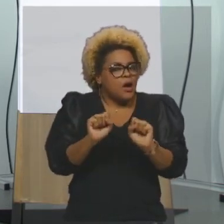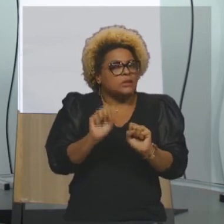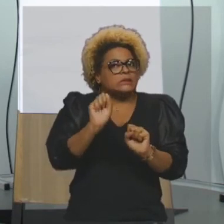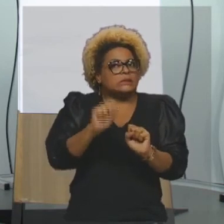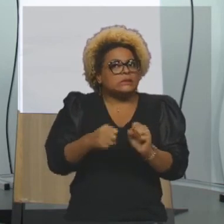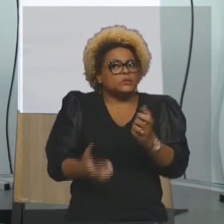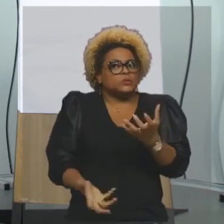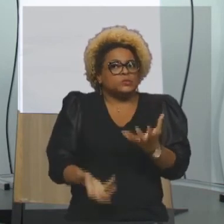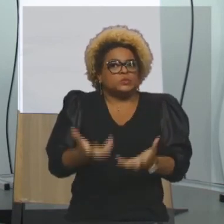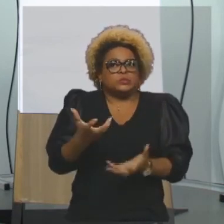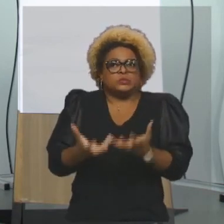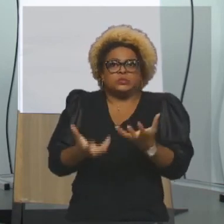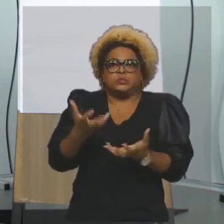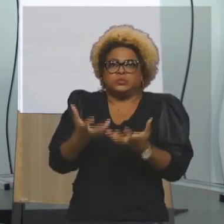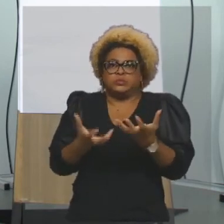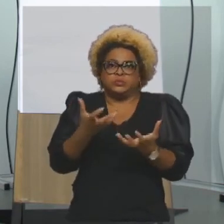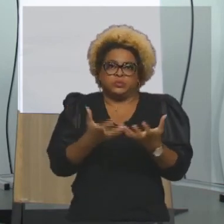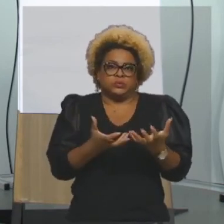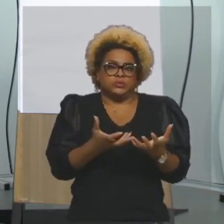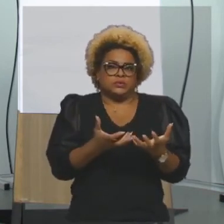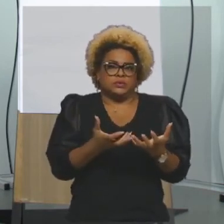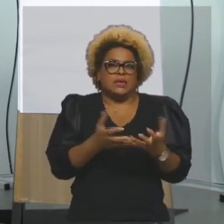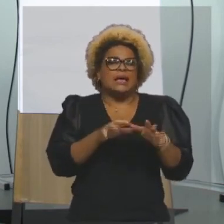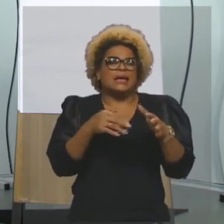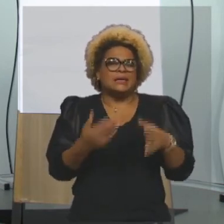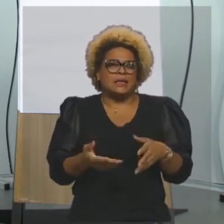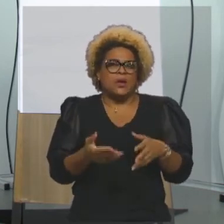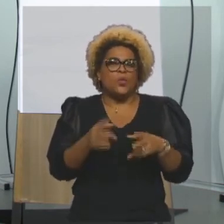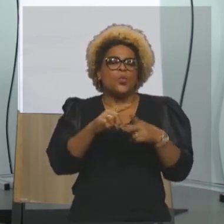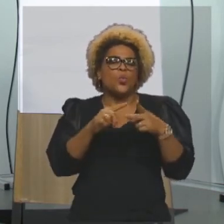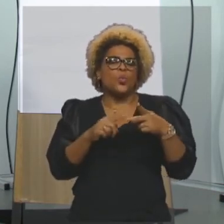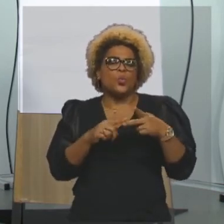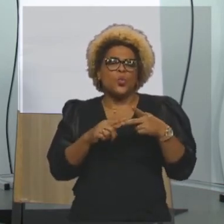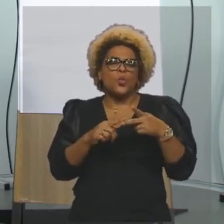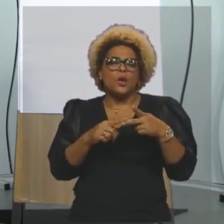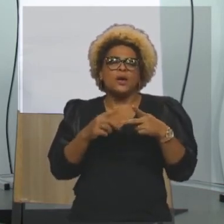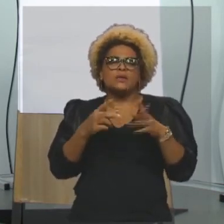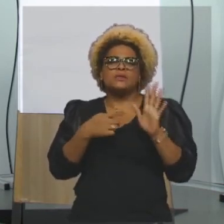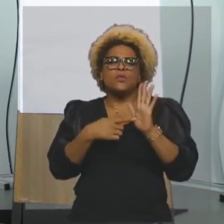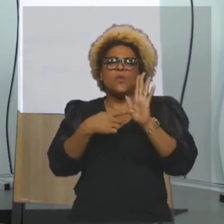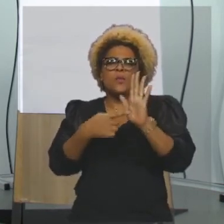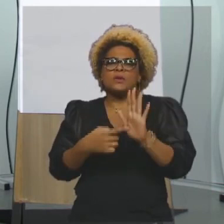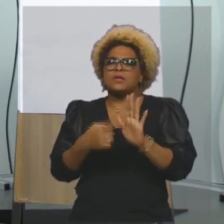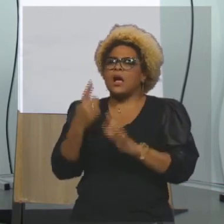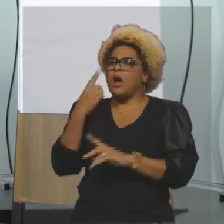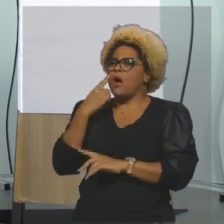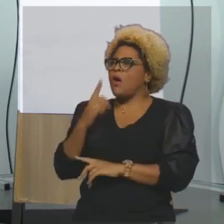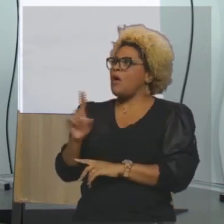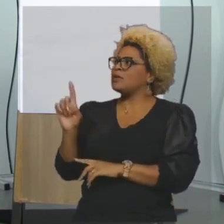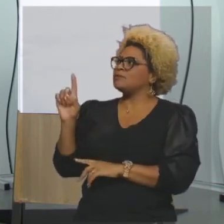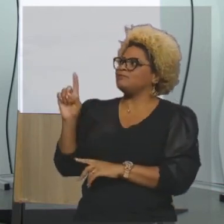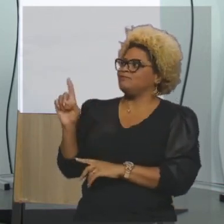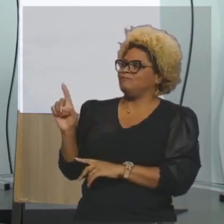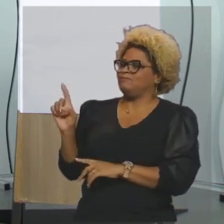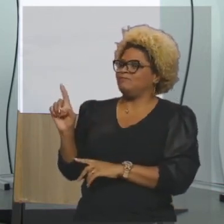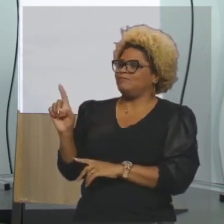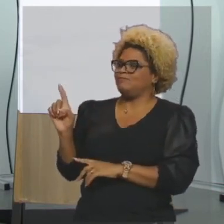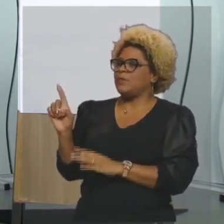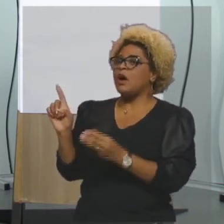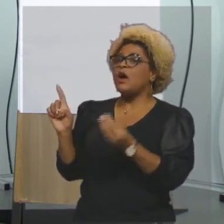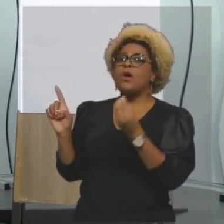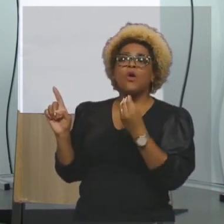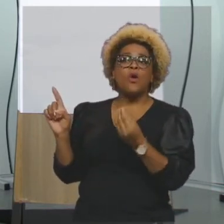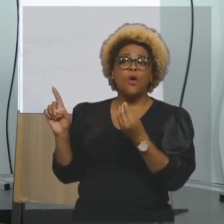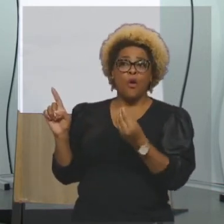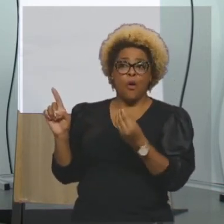inclusive. Tá? Então, vou mostrar para vocês aqui duas imagens. Uma, como que o curto-circuito é representado esquematicamente em um